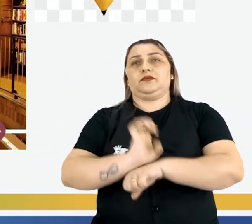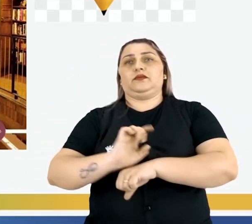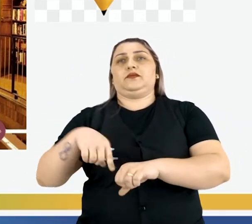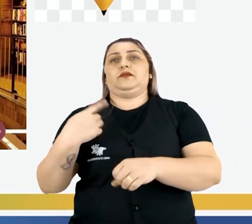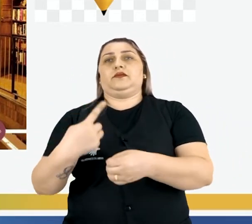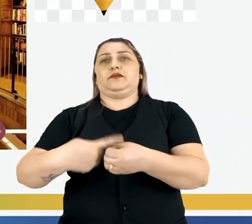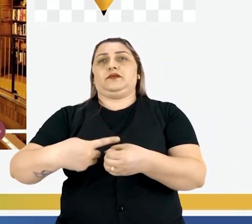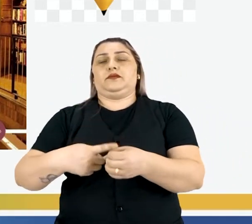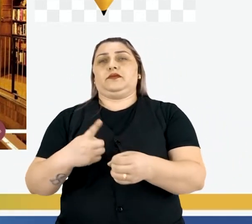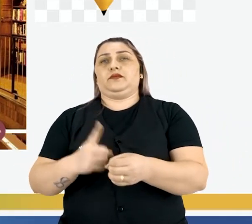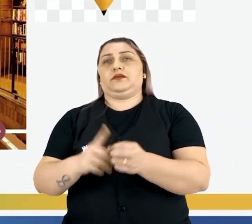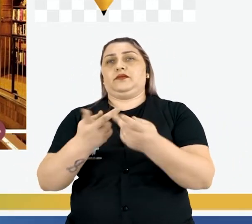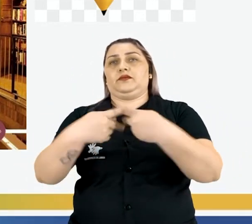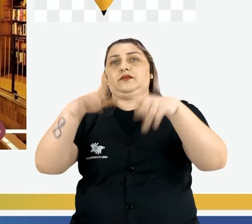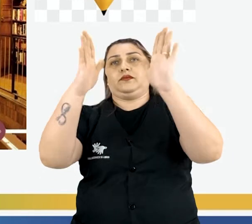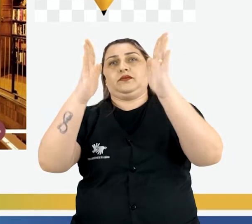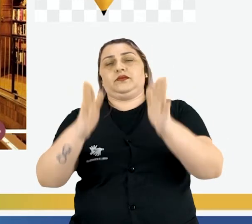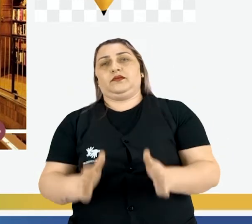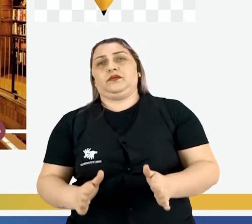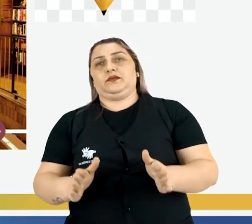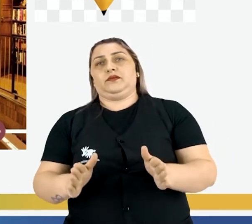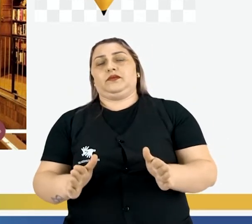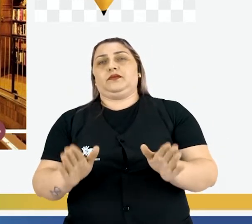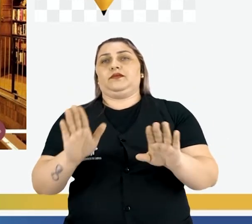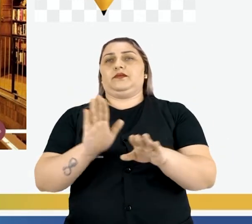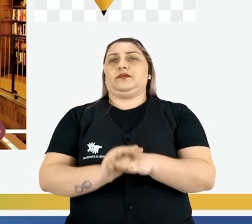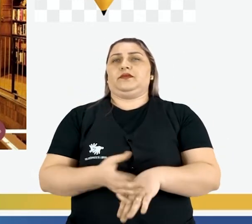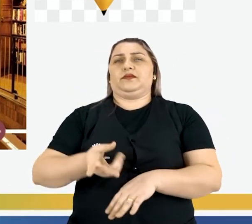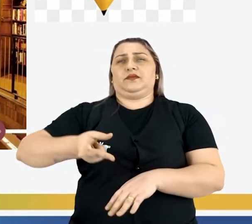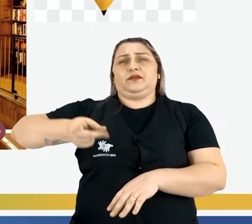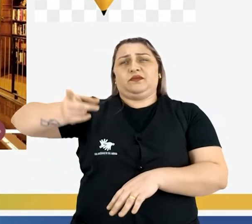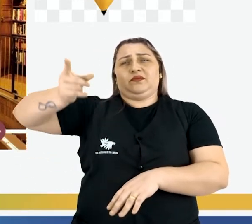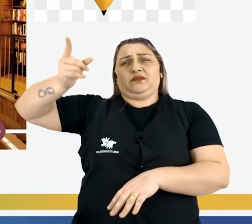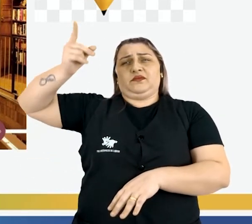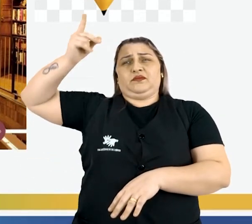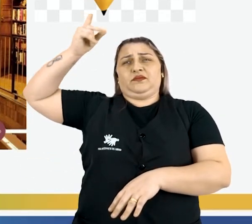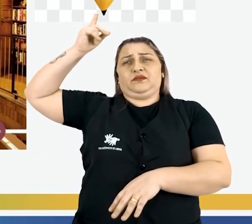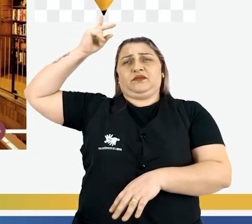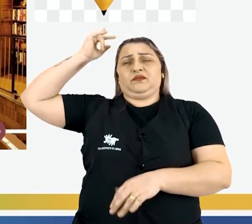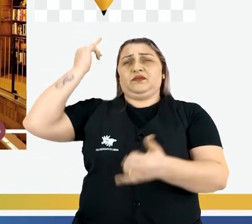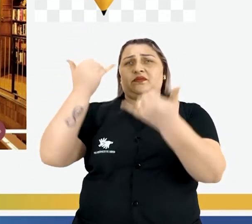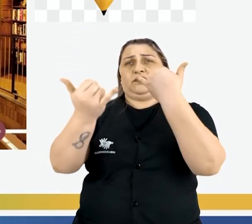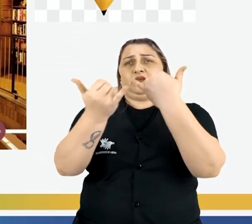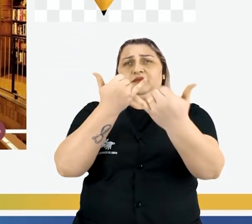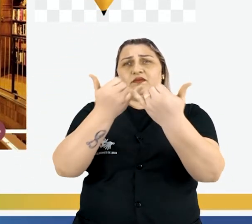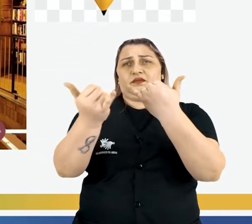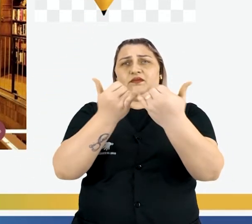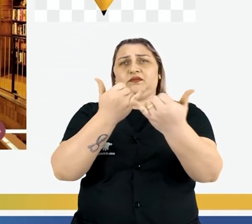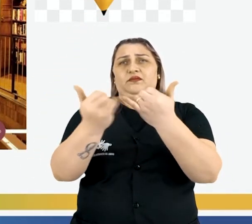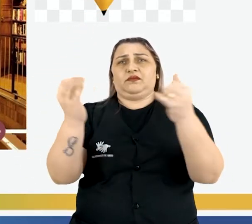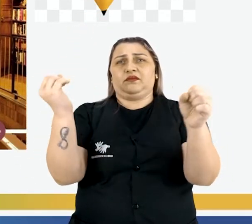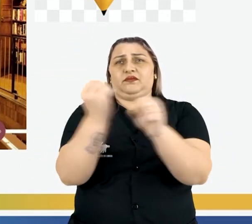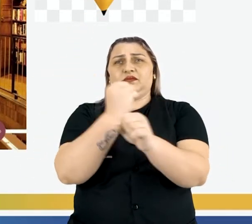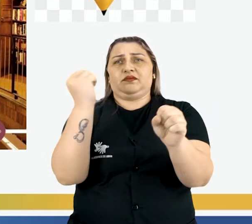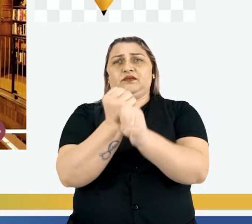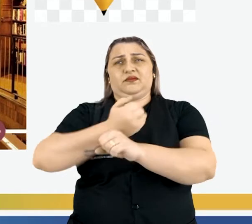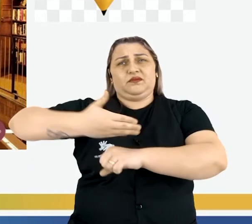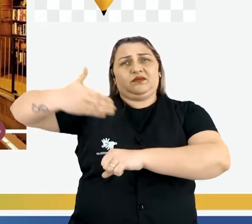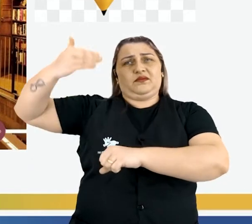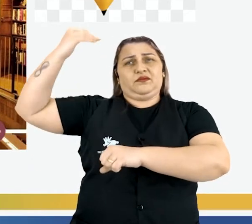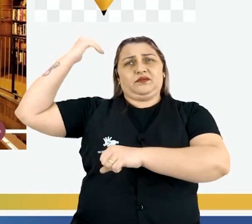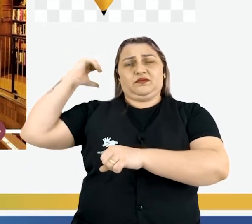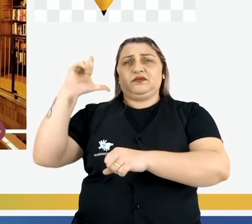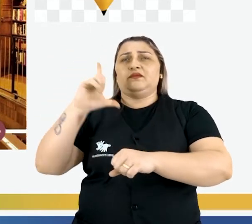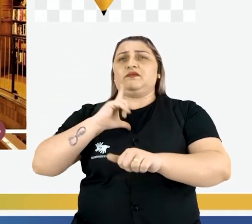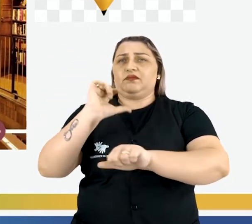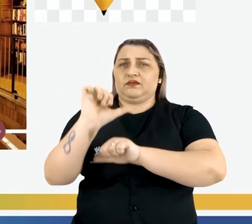município, o palácio, que é bem semelhante como quando ele foi construído. Houve